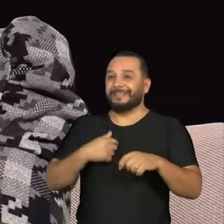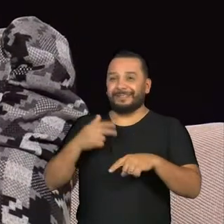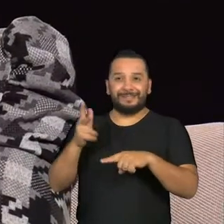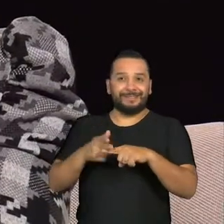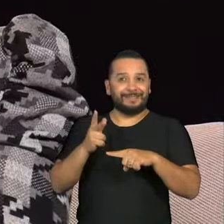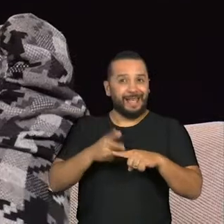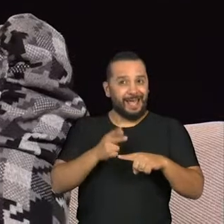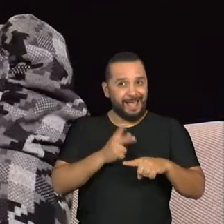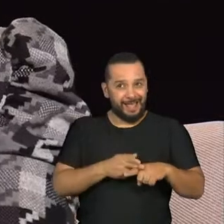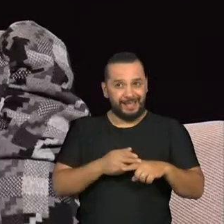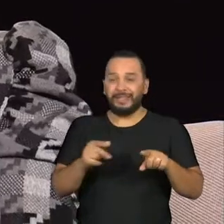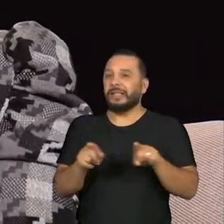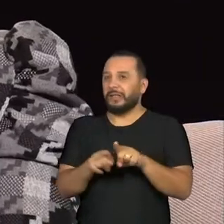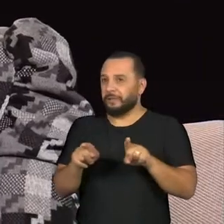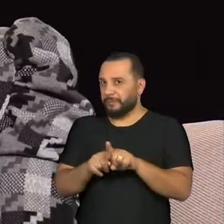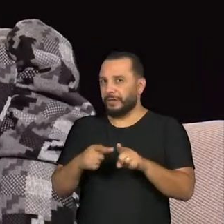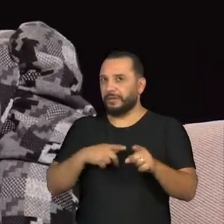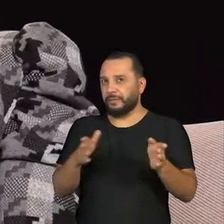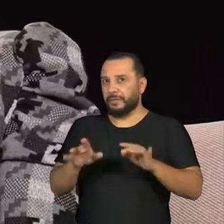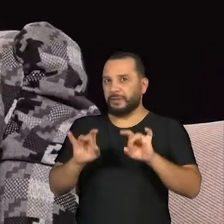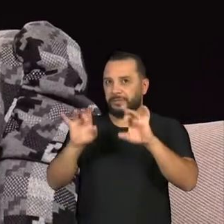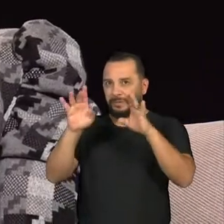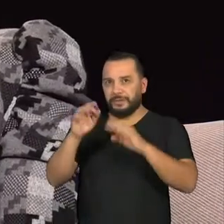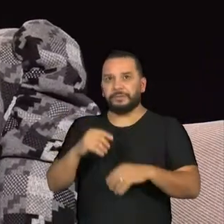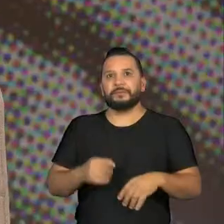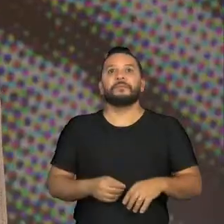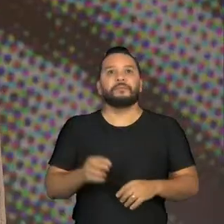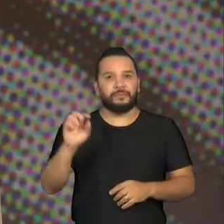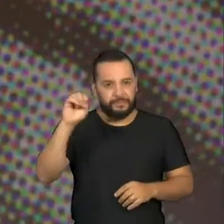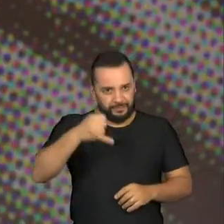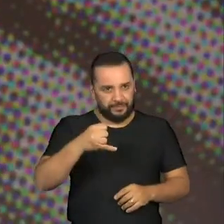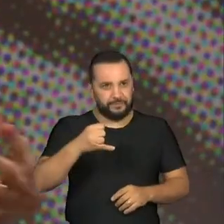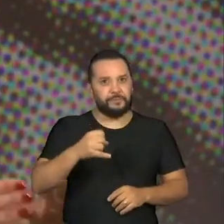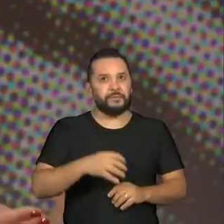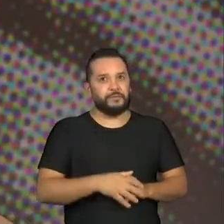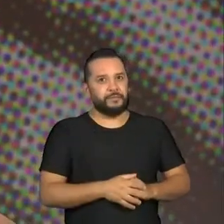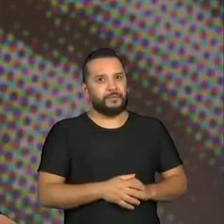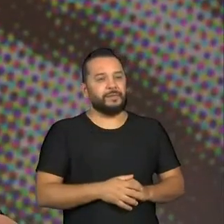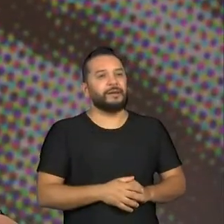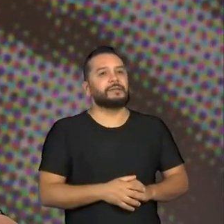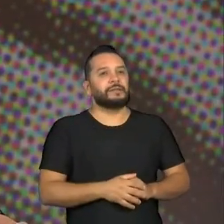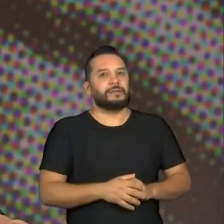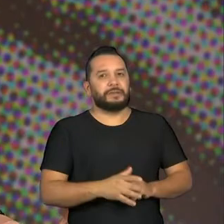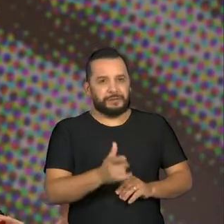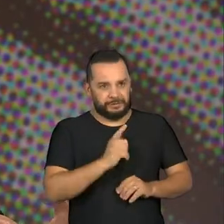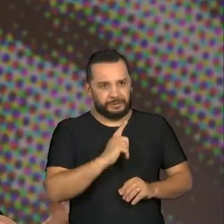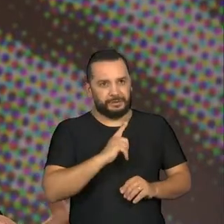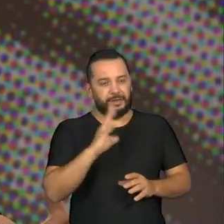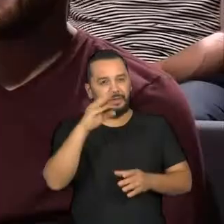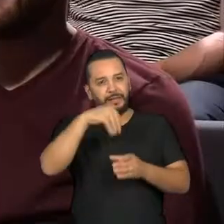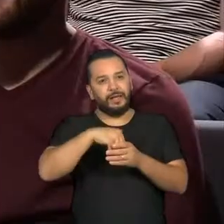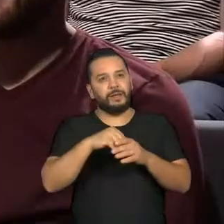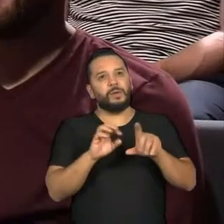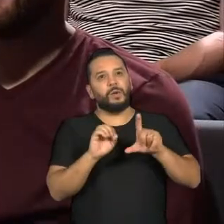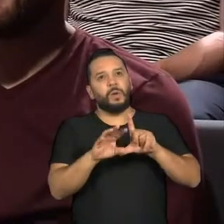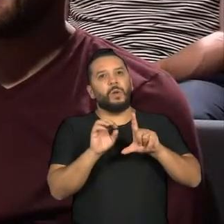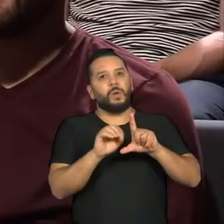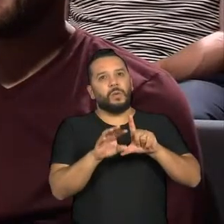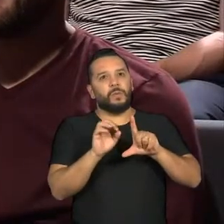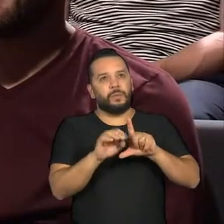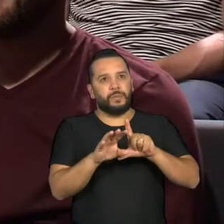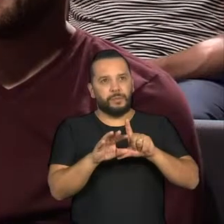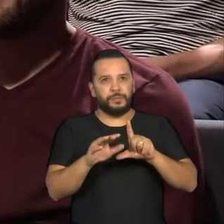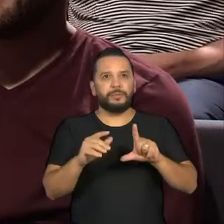séries e também especiais, né? Fez bastante, Eu tive, né? na verdade, eu tive dentro da TV Globo Você